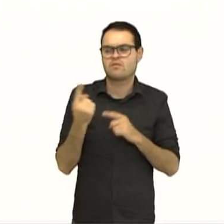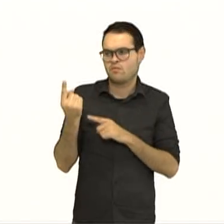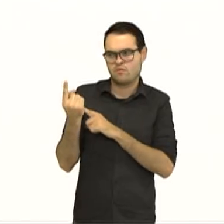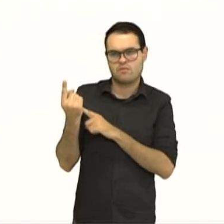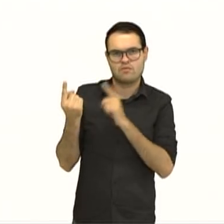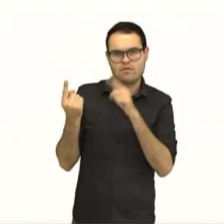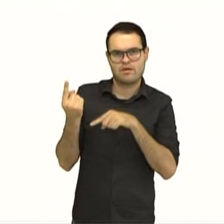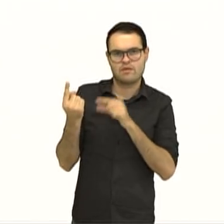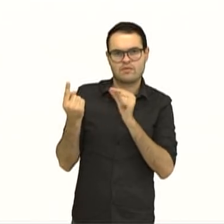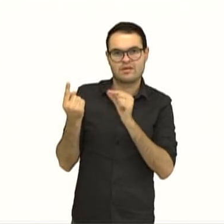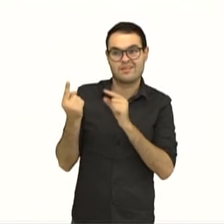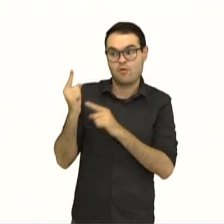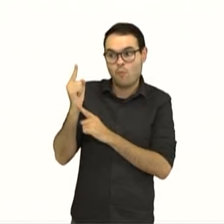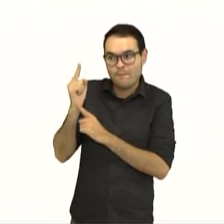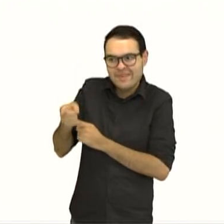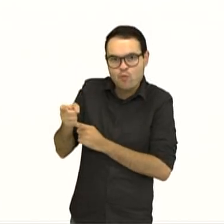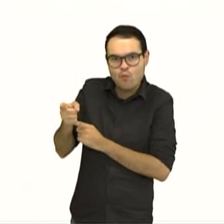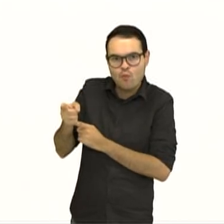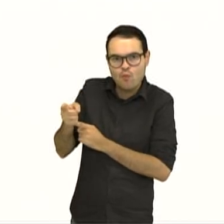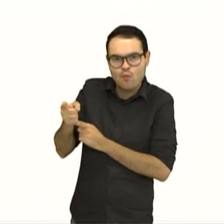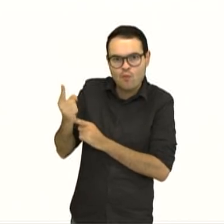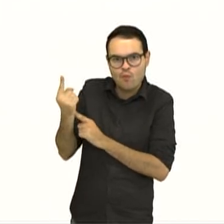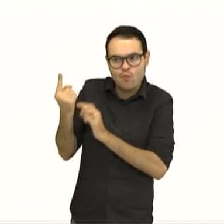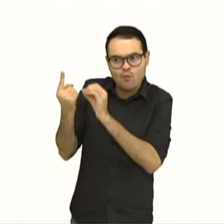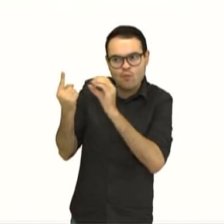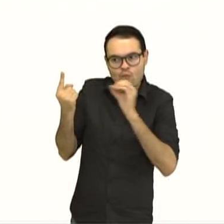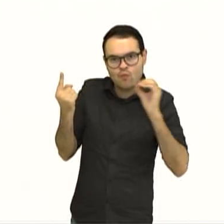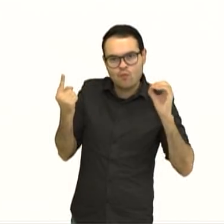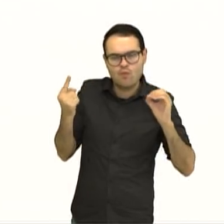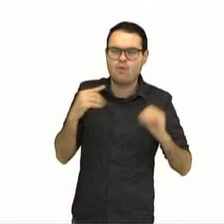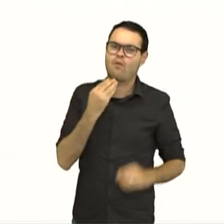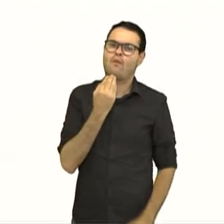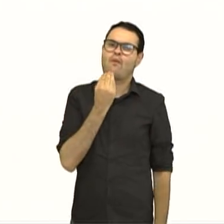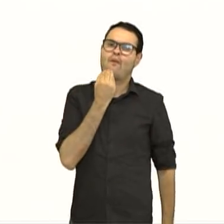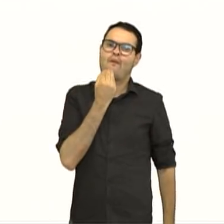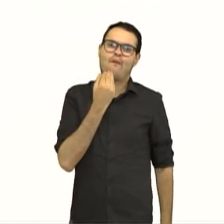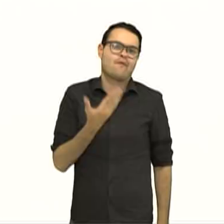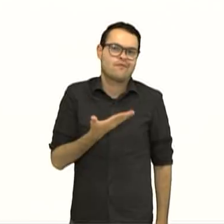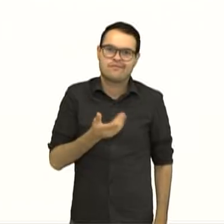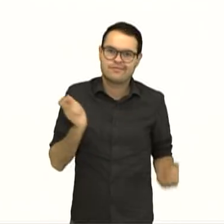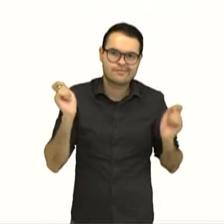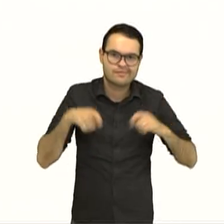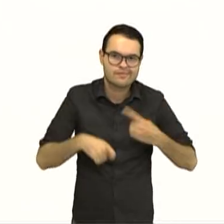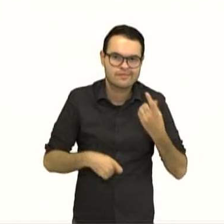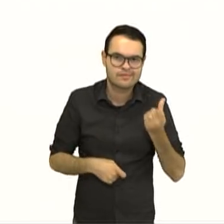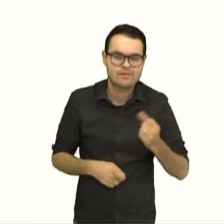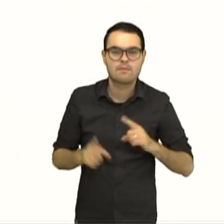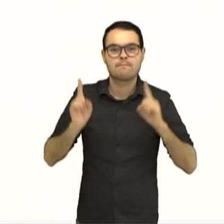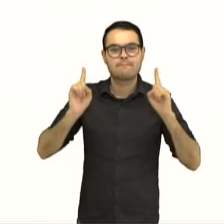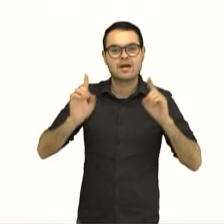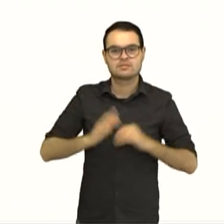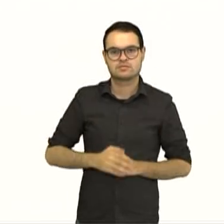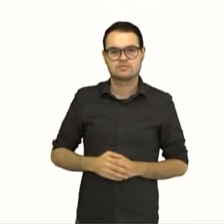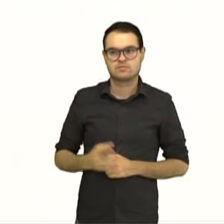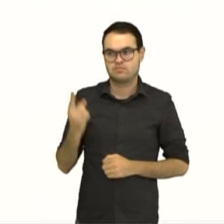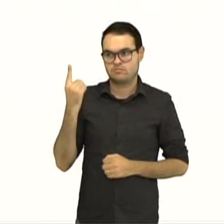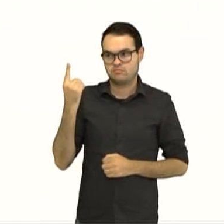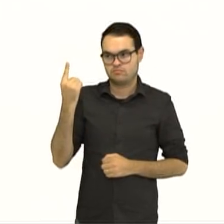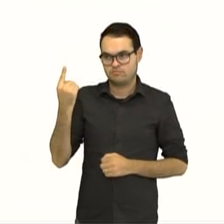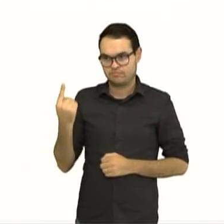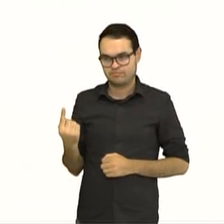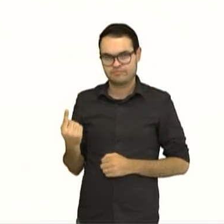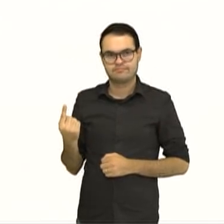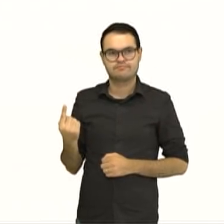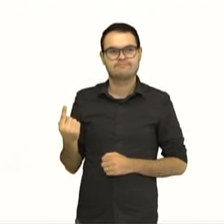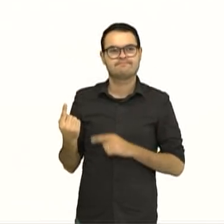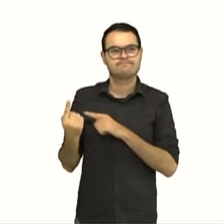vale 1.000. Claro que dá para dividir por 16. Sim, mas se eu colocar uma unidade de milhar aqui, não é uma